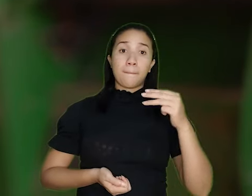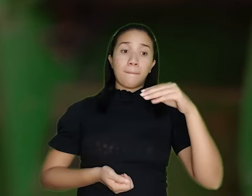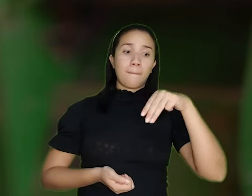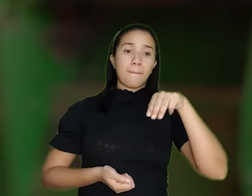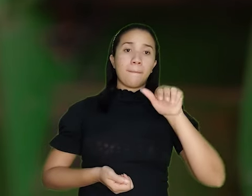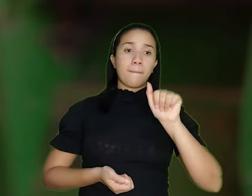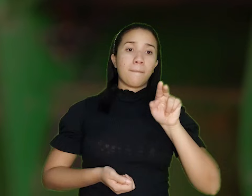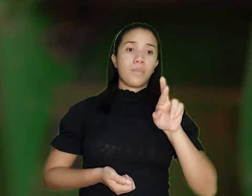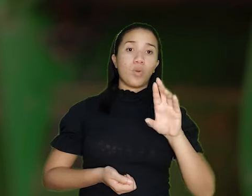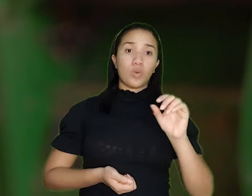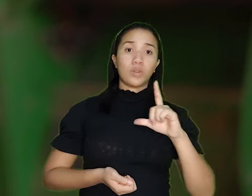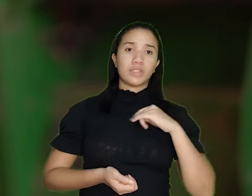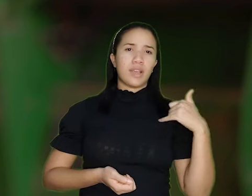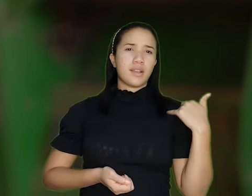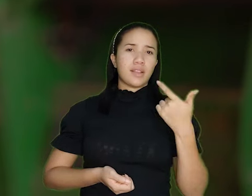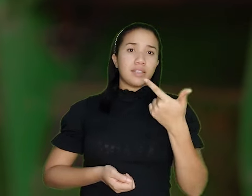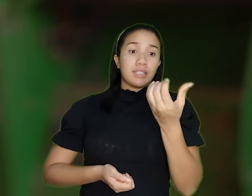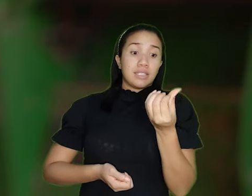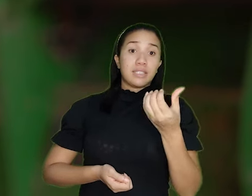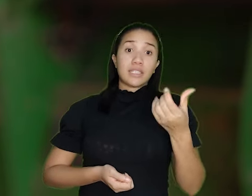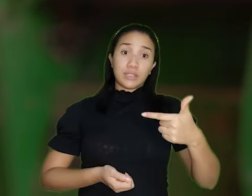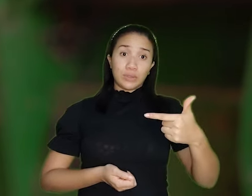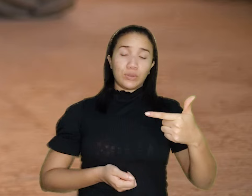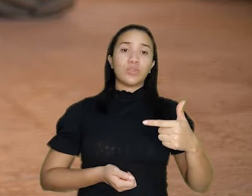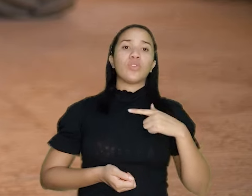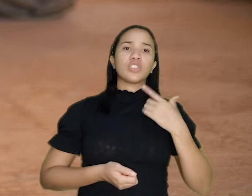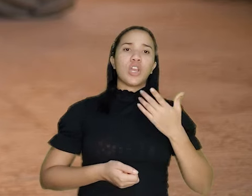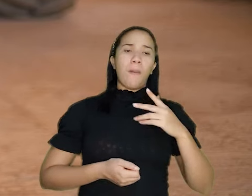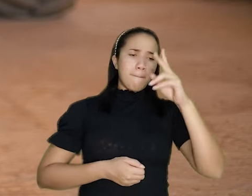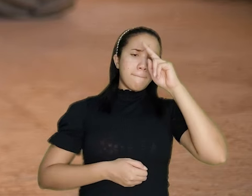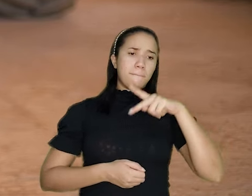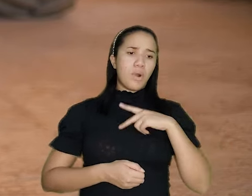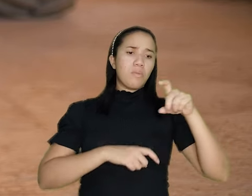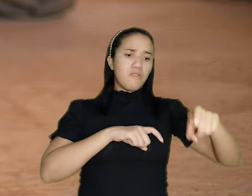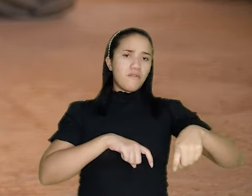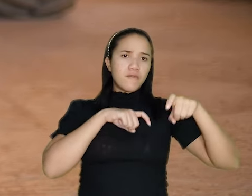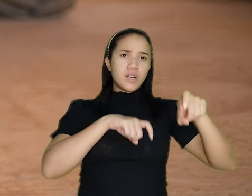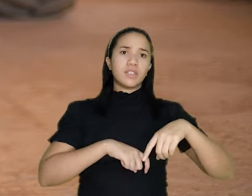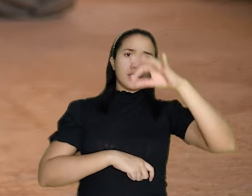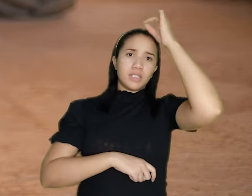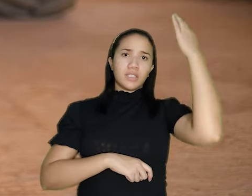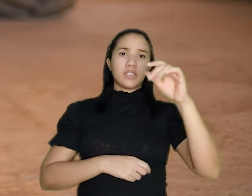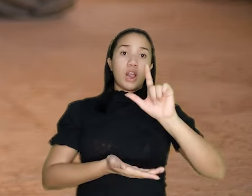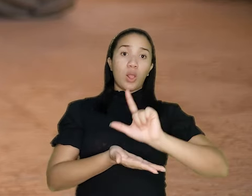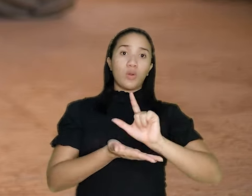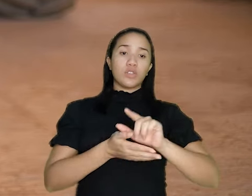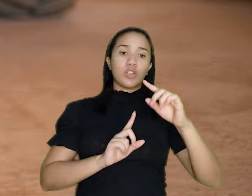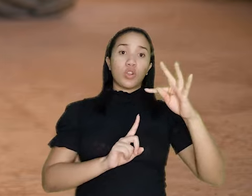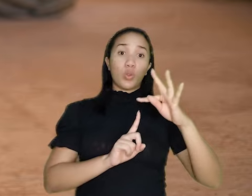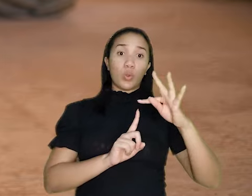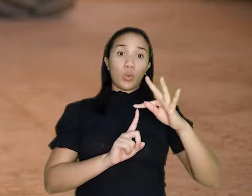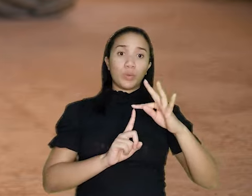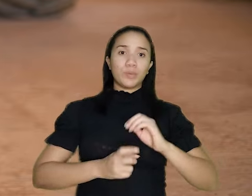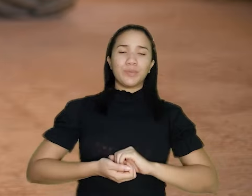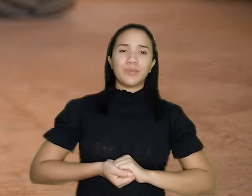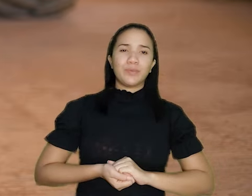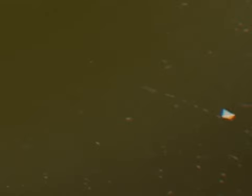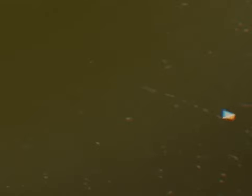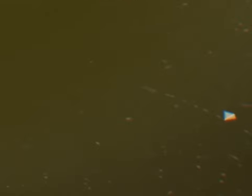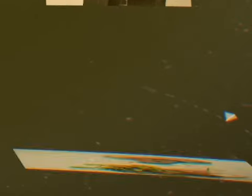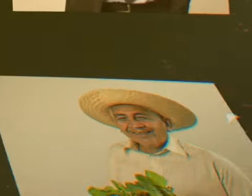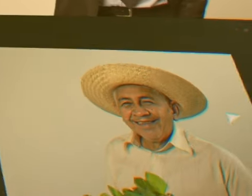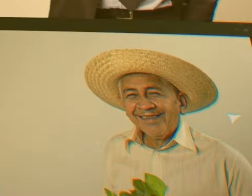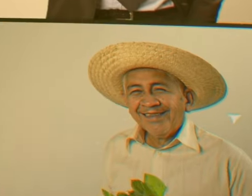chamo Mauro Ferreira de Freitas, tenho 62 anos, proprietário da Fazenda Santa Luzia, Campos Lindos, Tocantins.